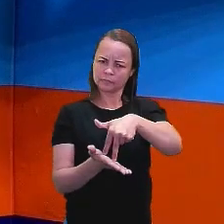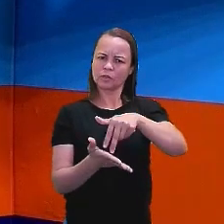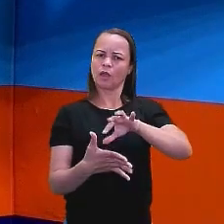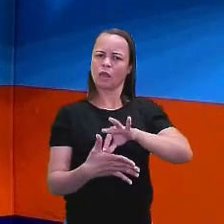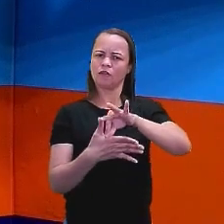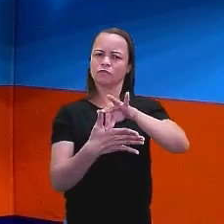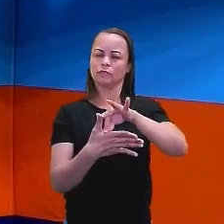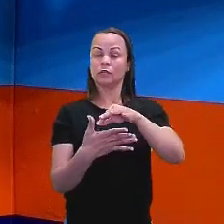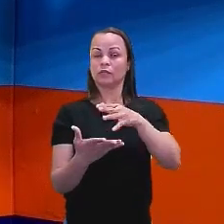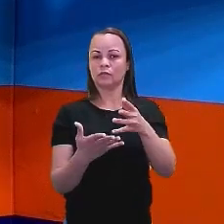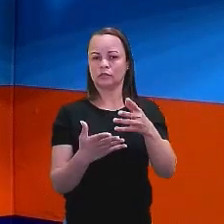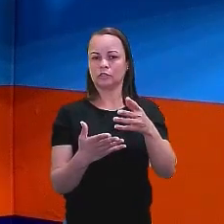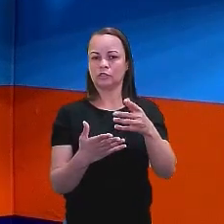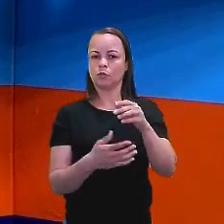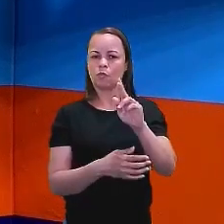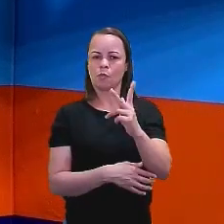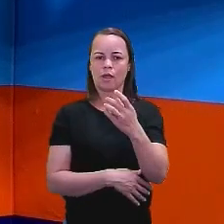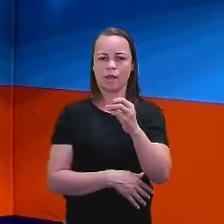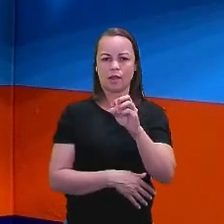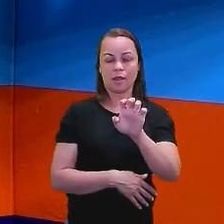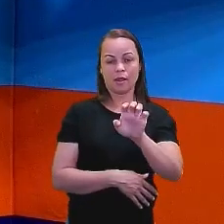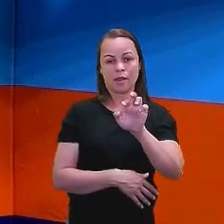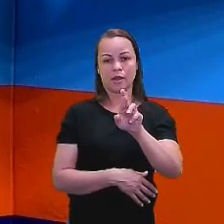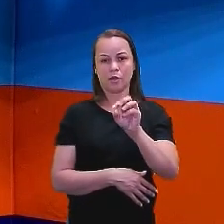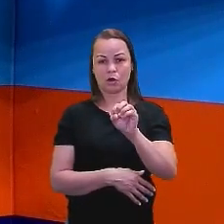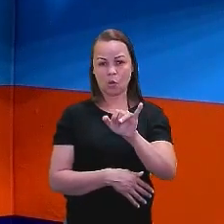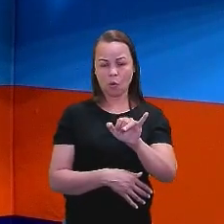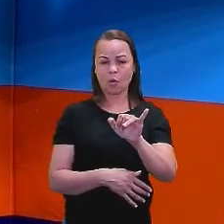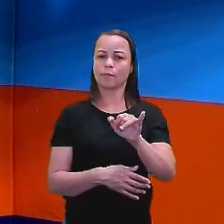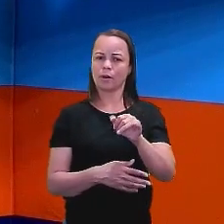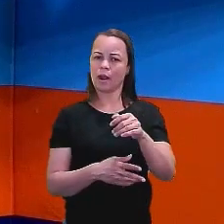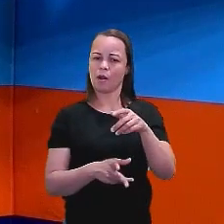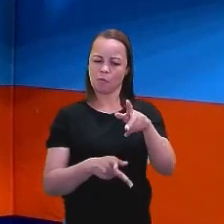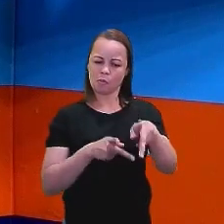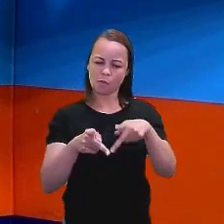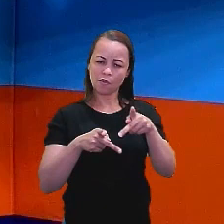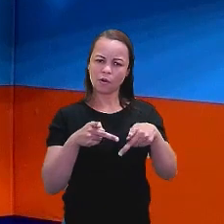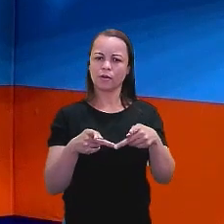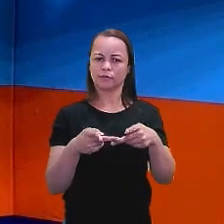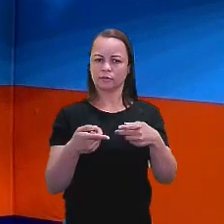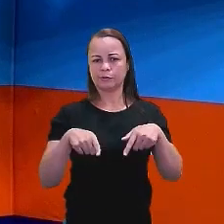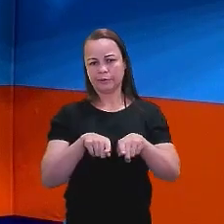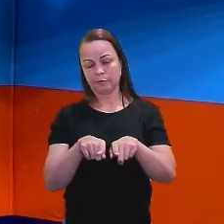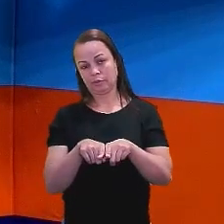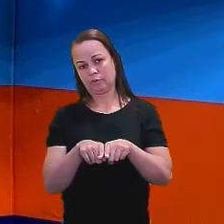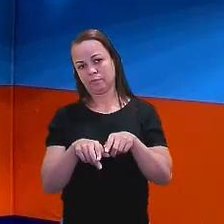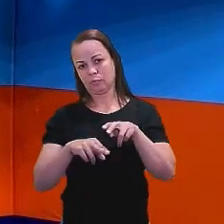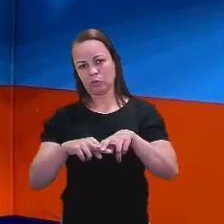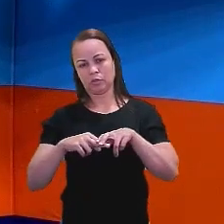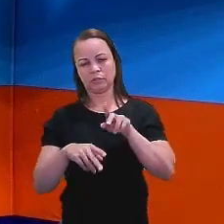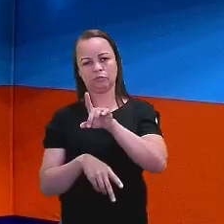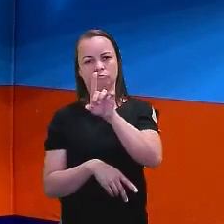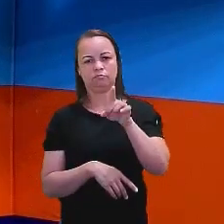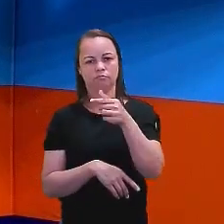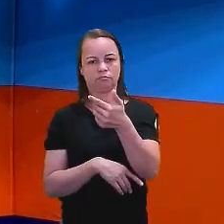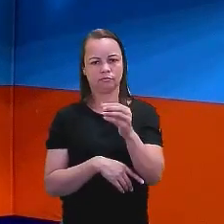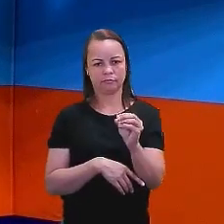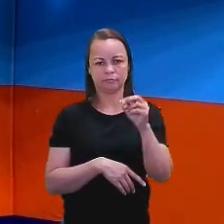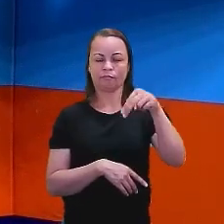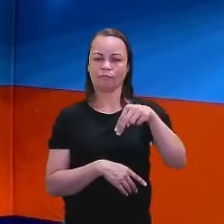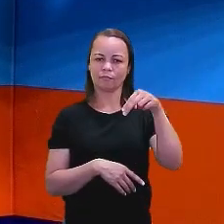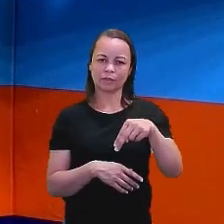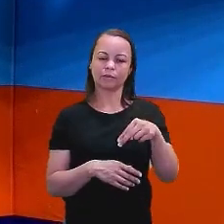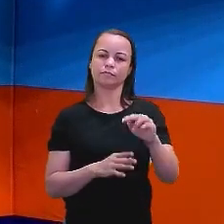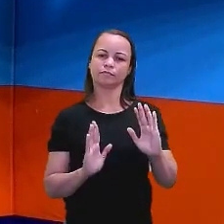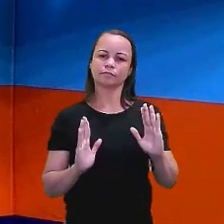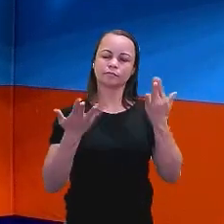representante de um herói para a parcela dessa população? Então, é por isso que o dia 20 de novembro é